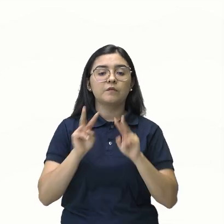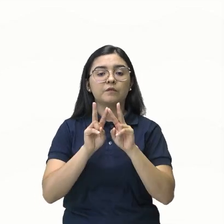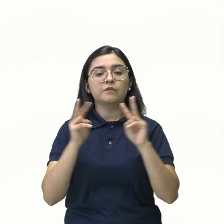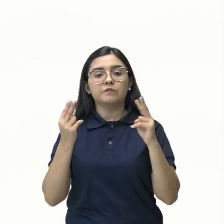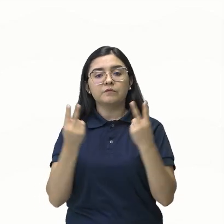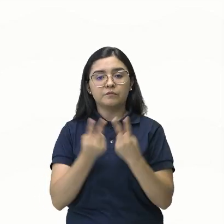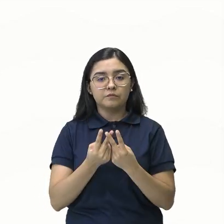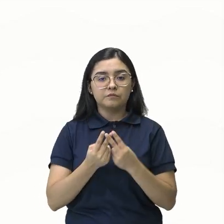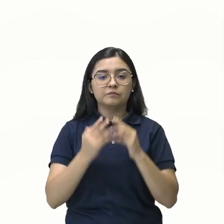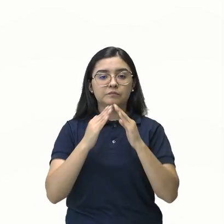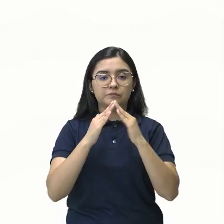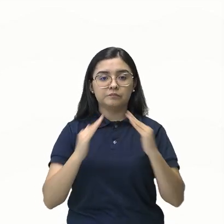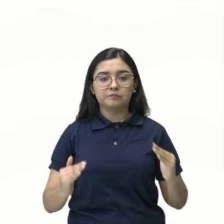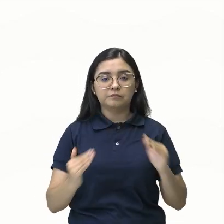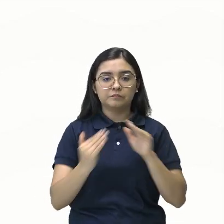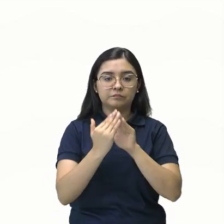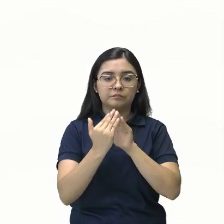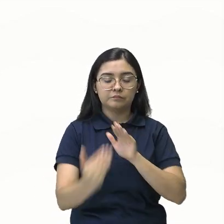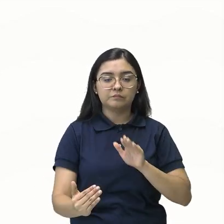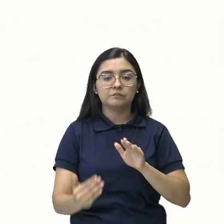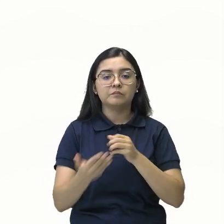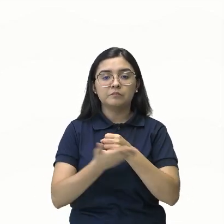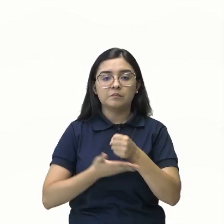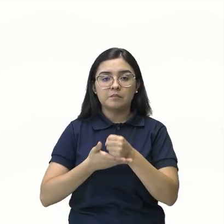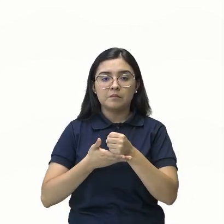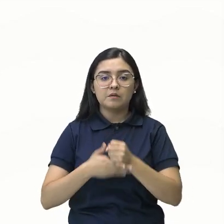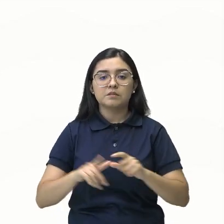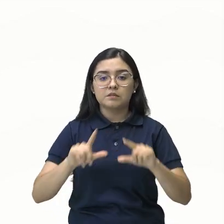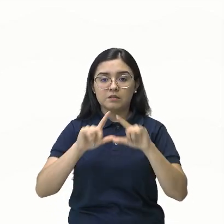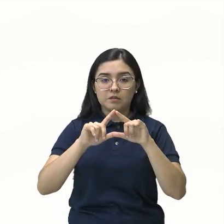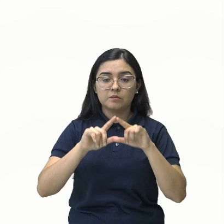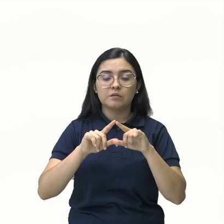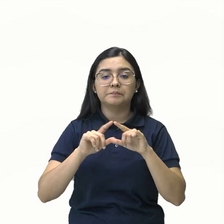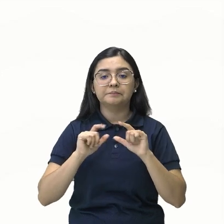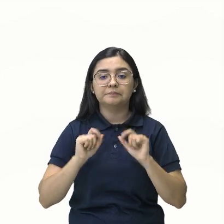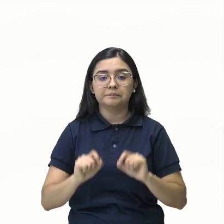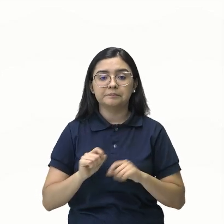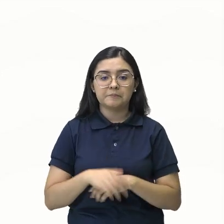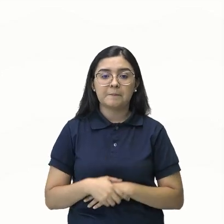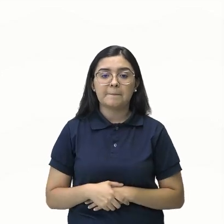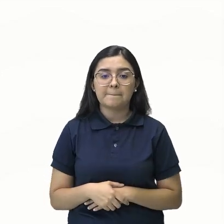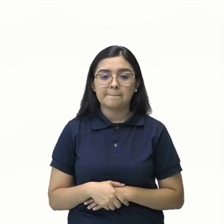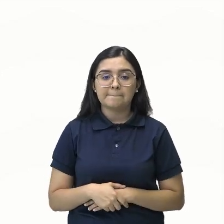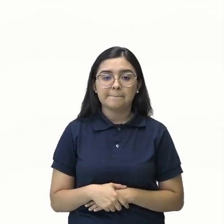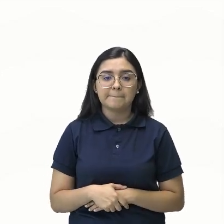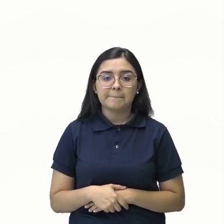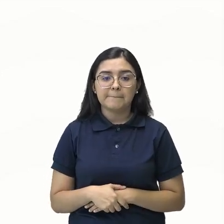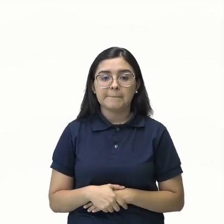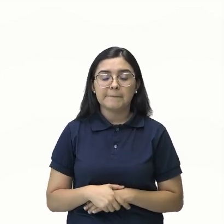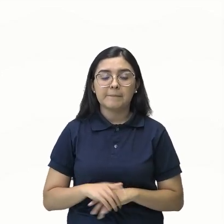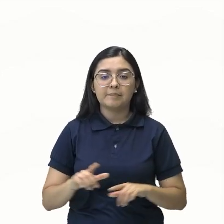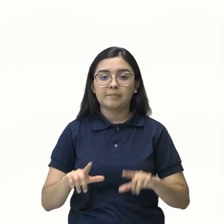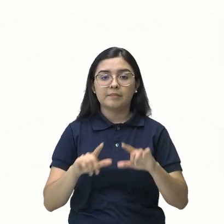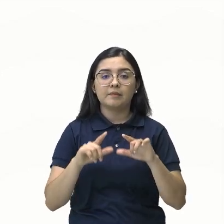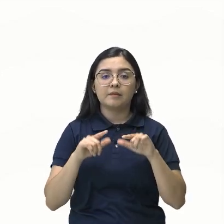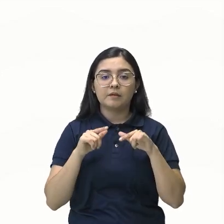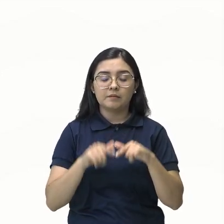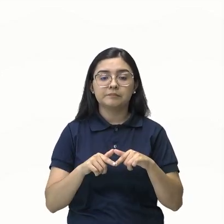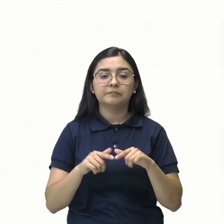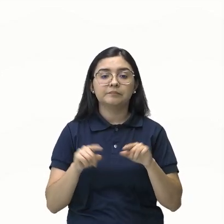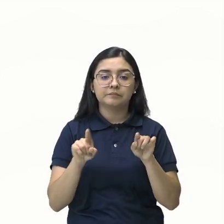da pirâmide de base triangular, ou seja, nossa base é formada por